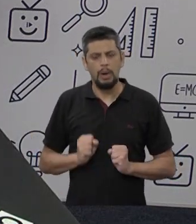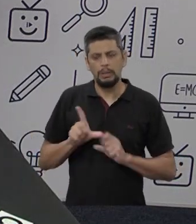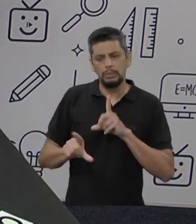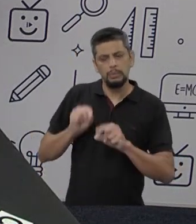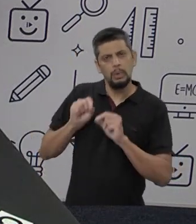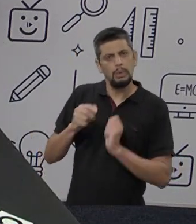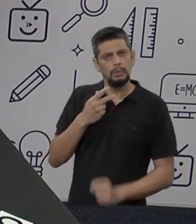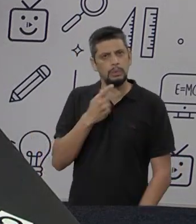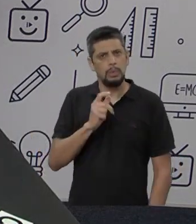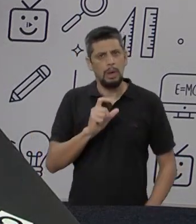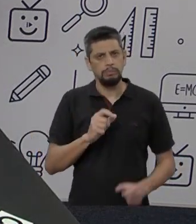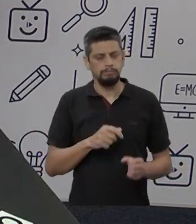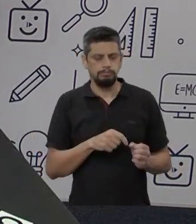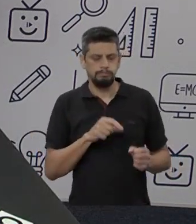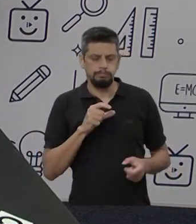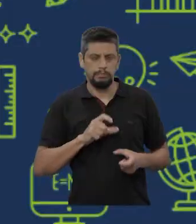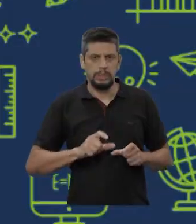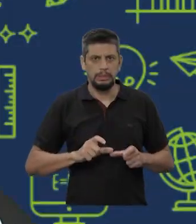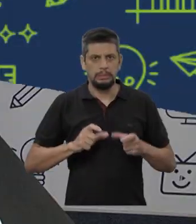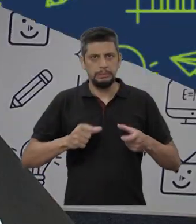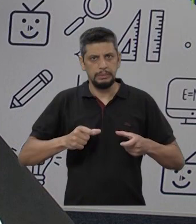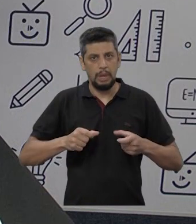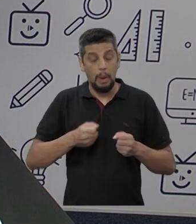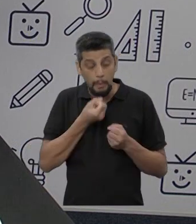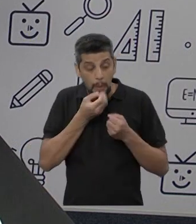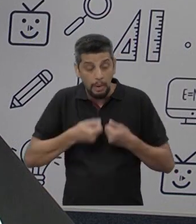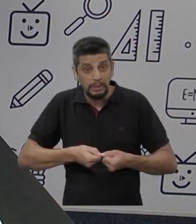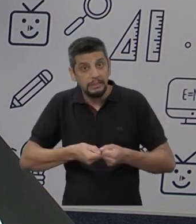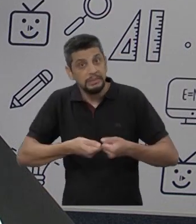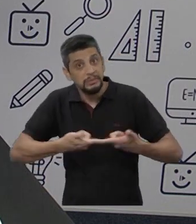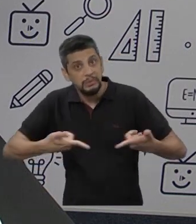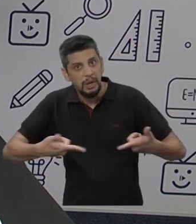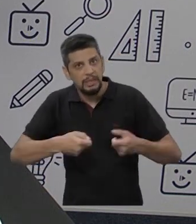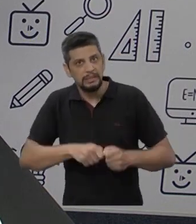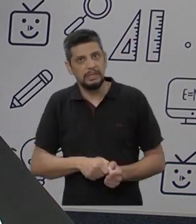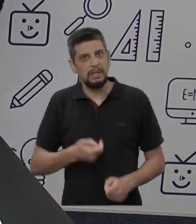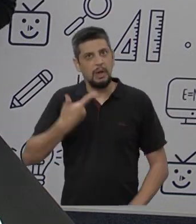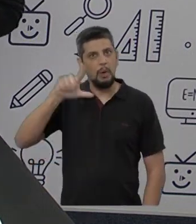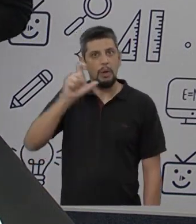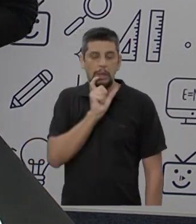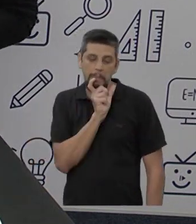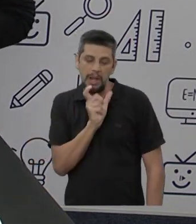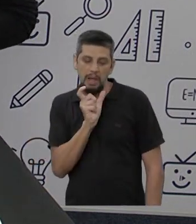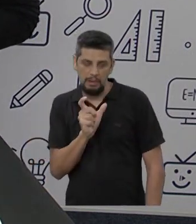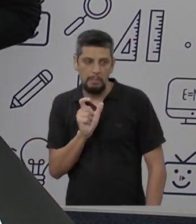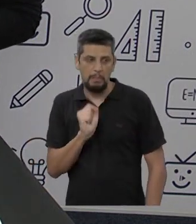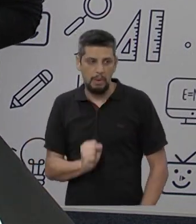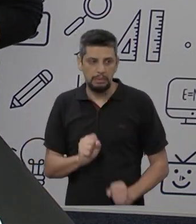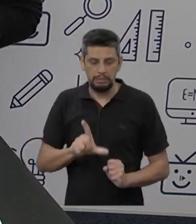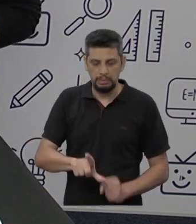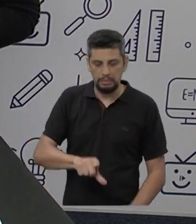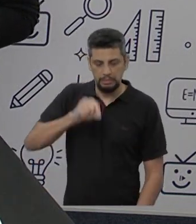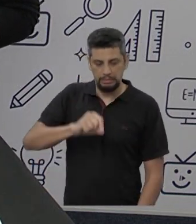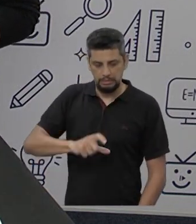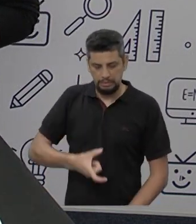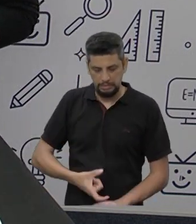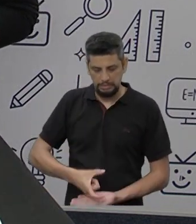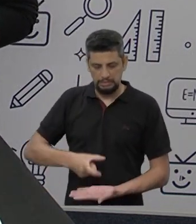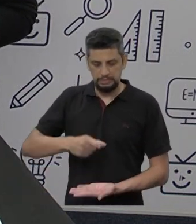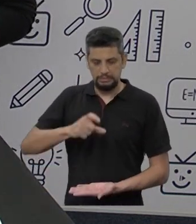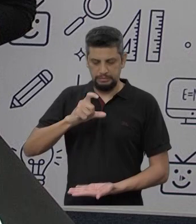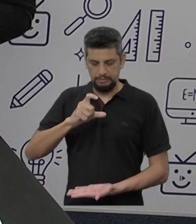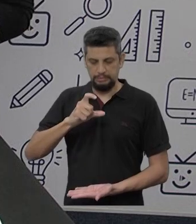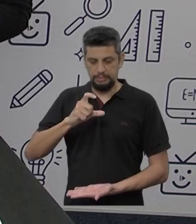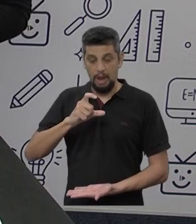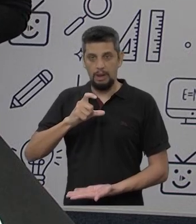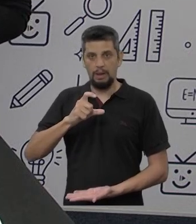Pode escolher a sua palavra, a sua ficha. Eu? Boa sorte, Li. Tire a sua próxima palavra. Vamos lá.